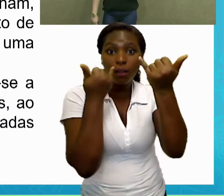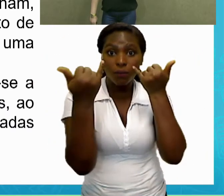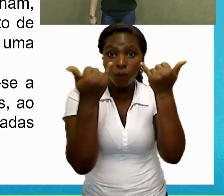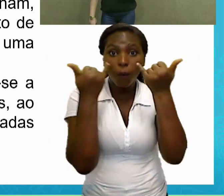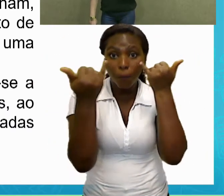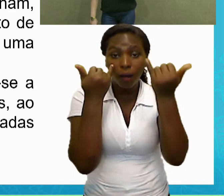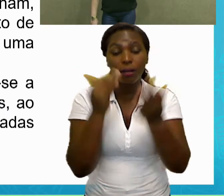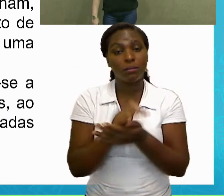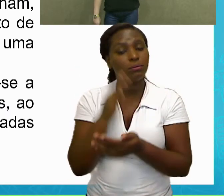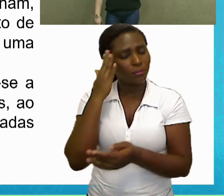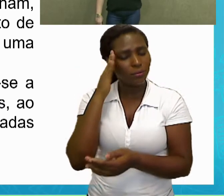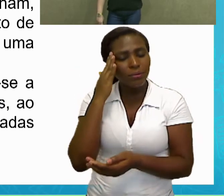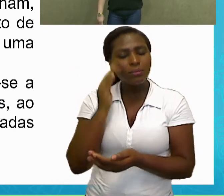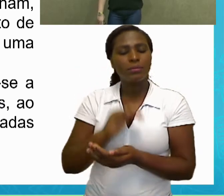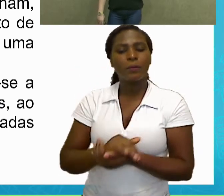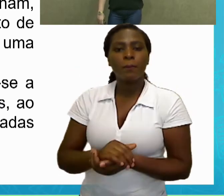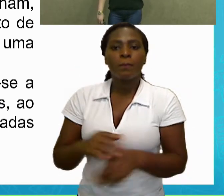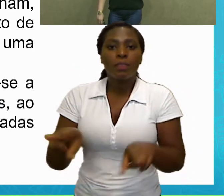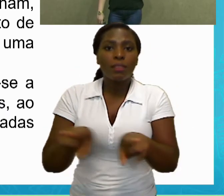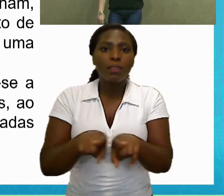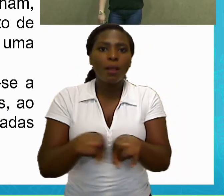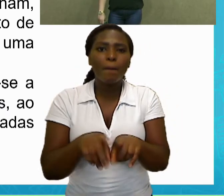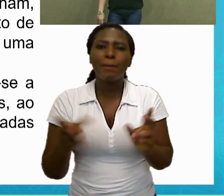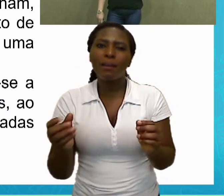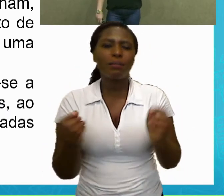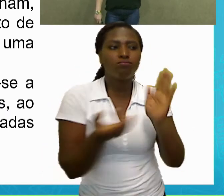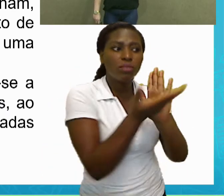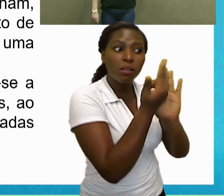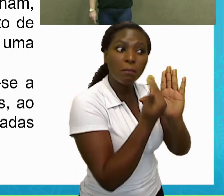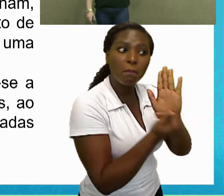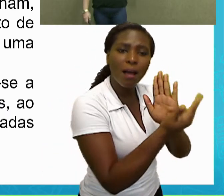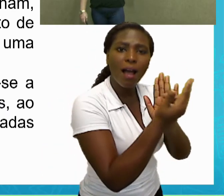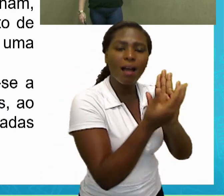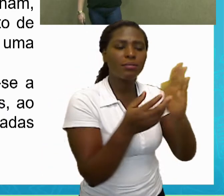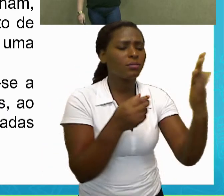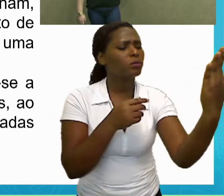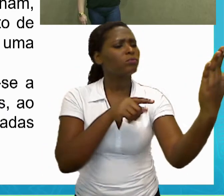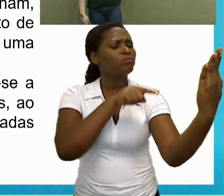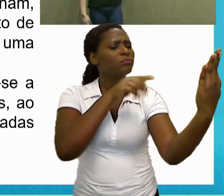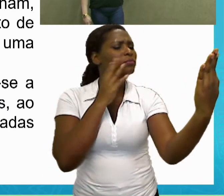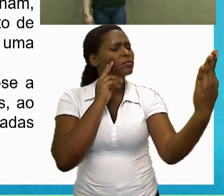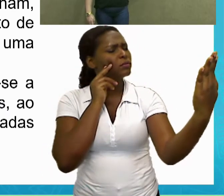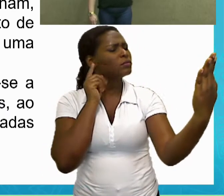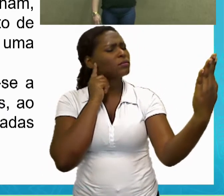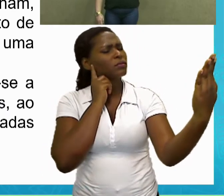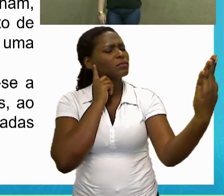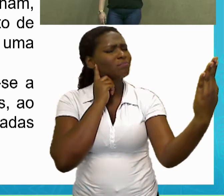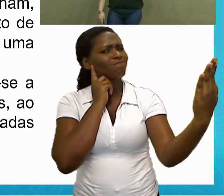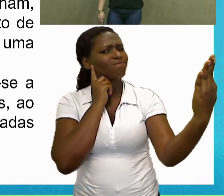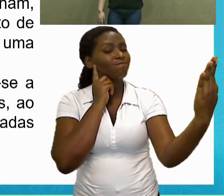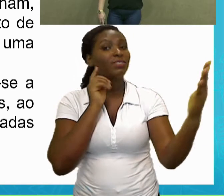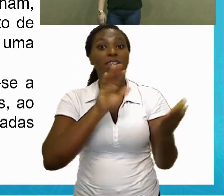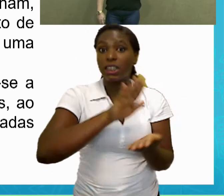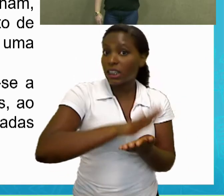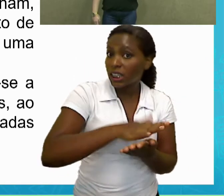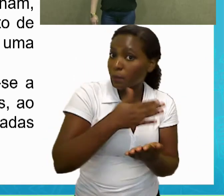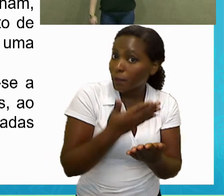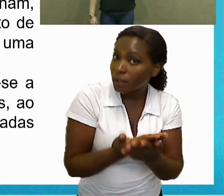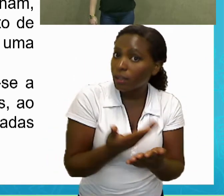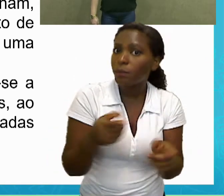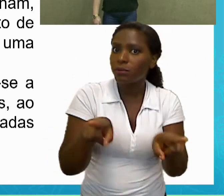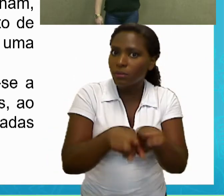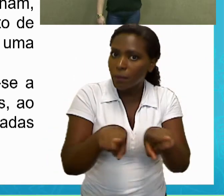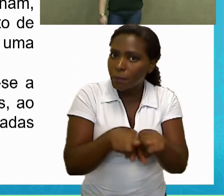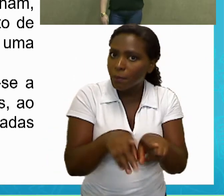de imagens e às mensagens passadas através delas, que são as